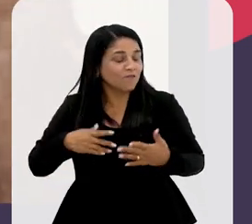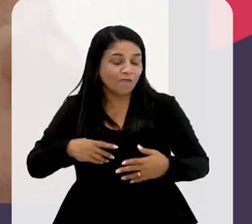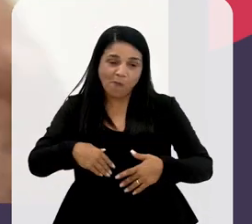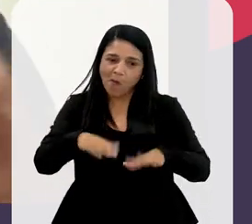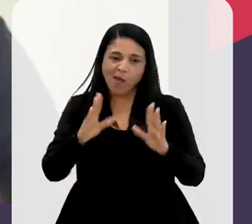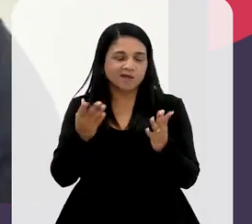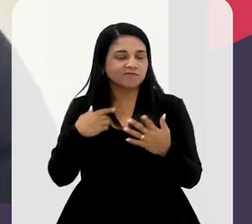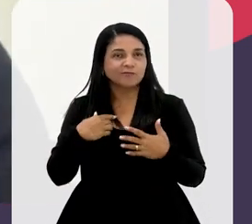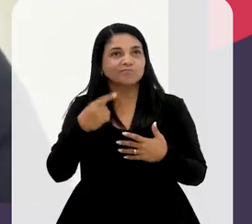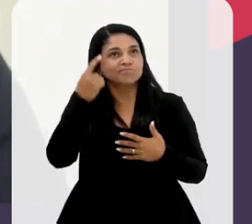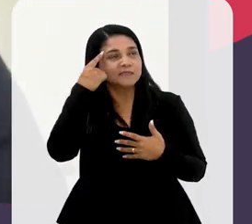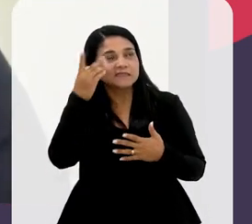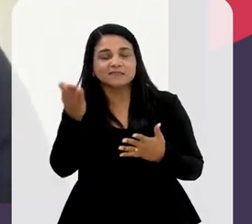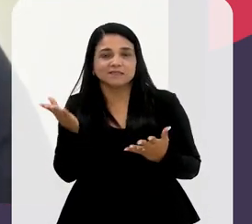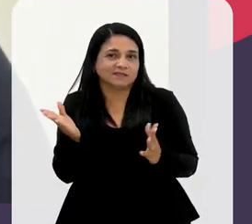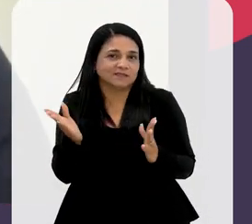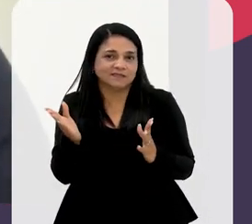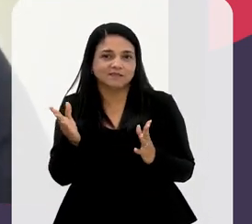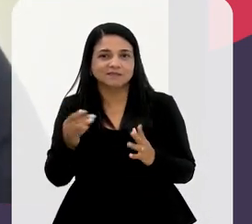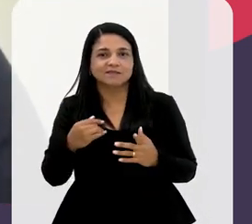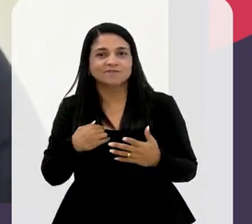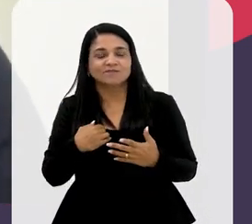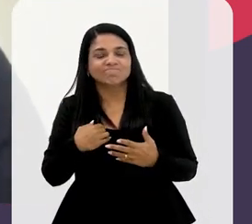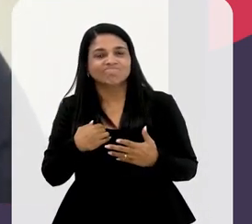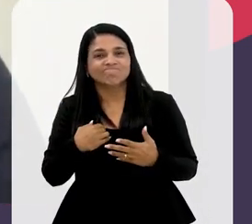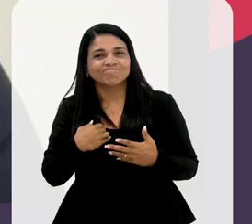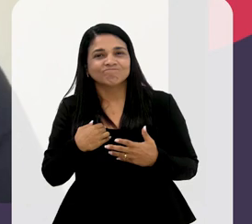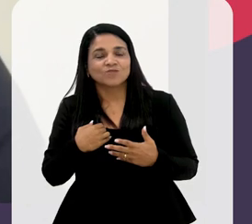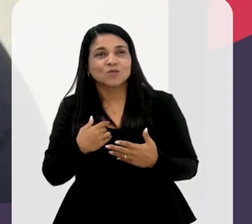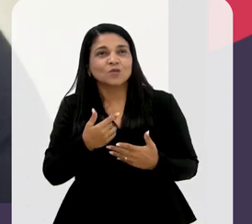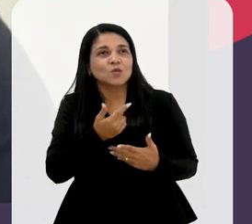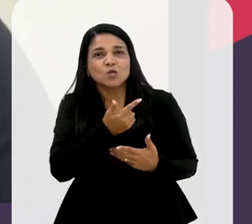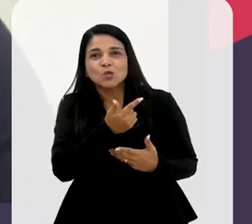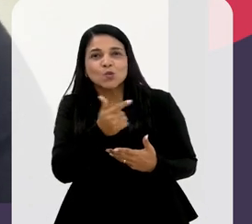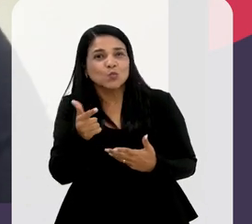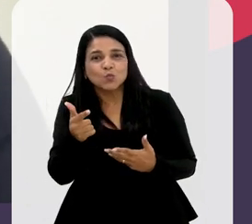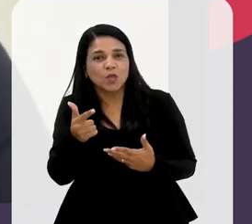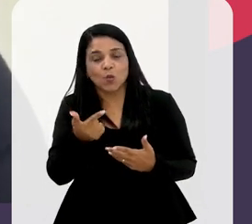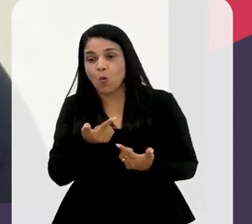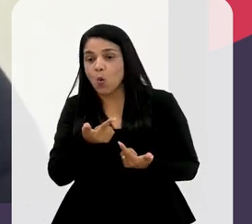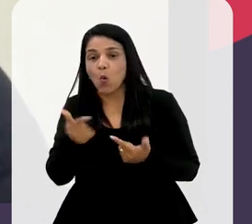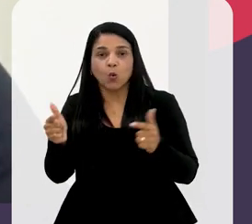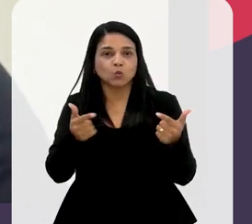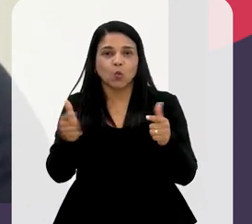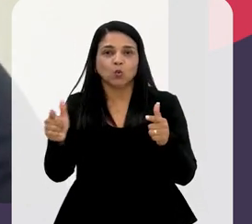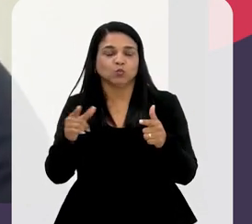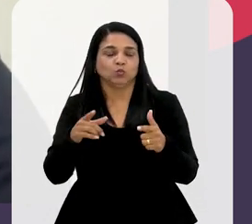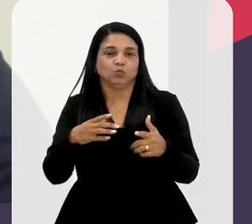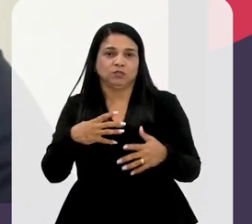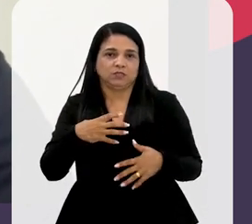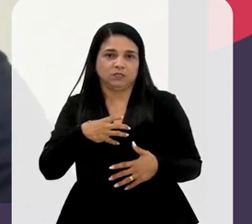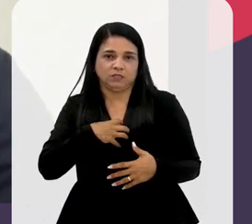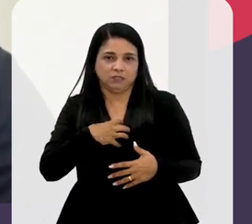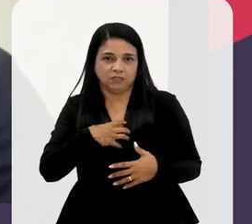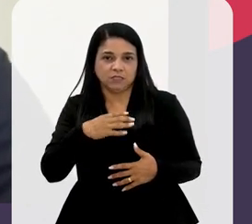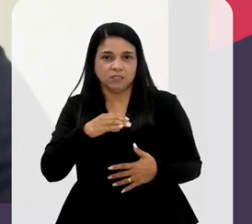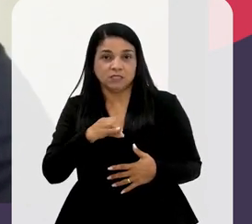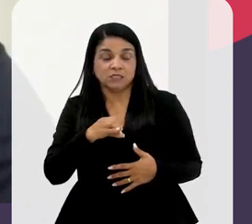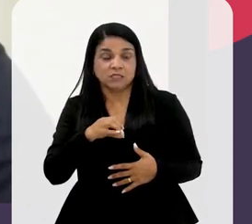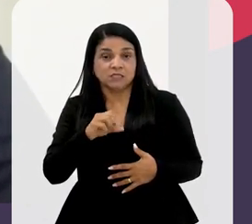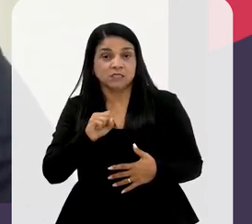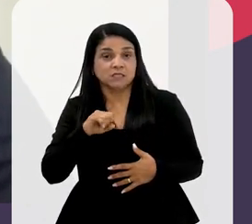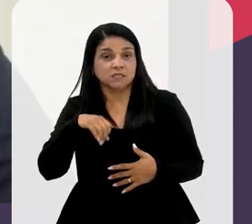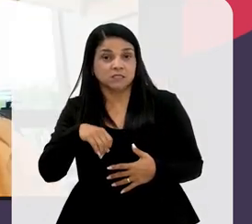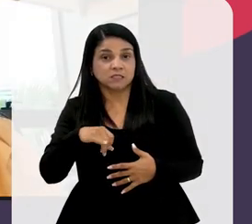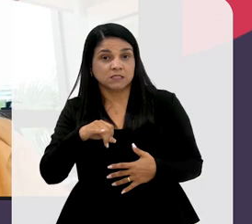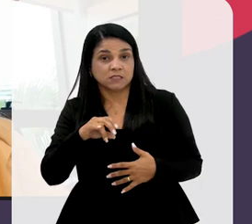pronto. E vou tocando. Isso eu acho que é uma coisa que eu não tenho nenhum outro sintoma que eu possa falar